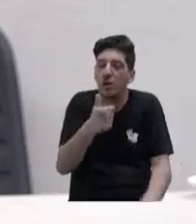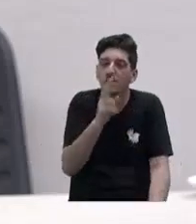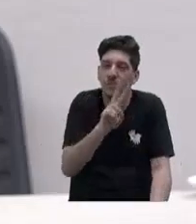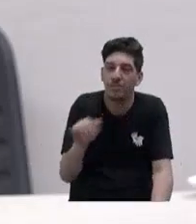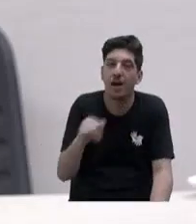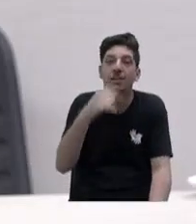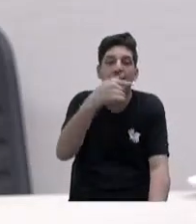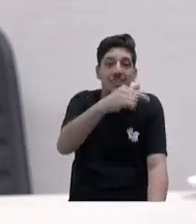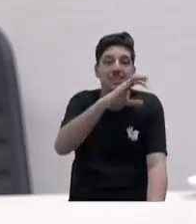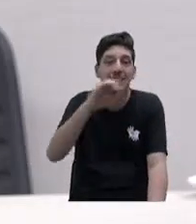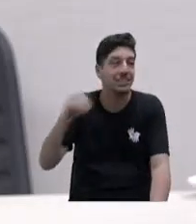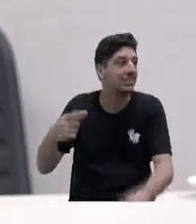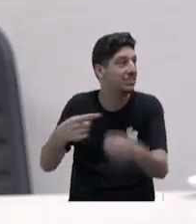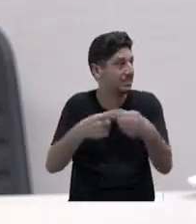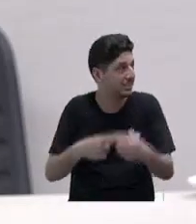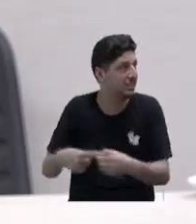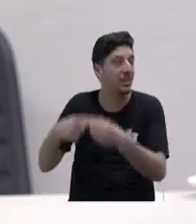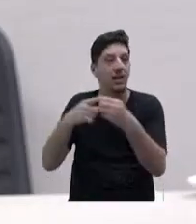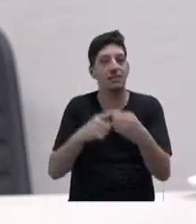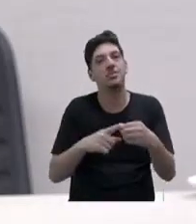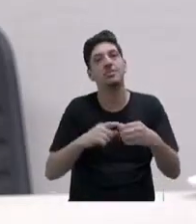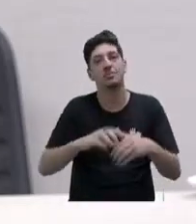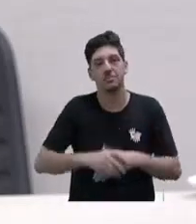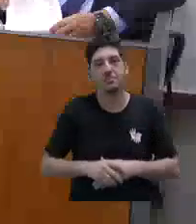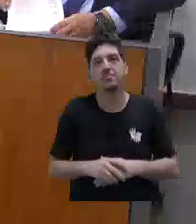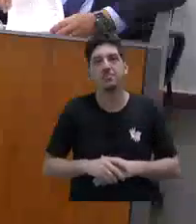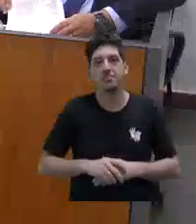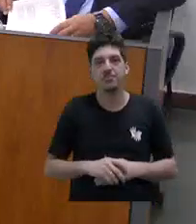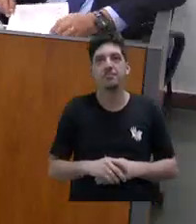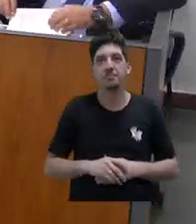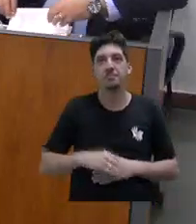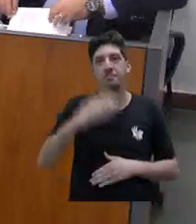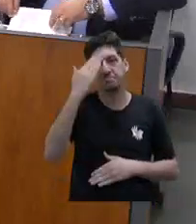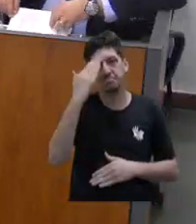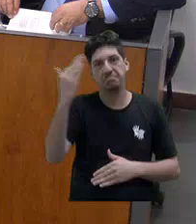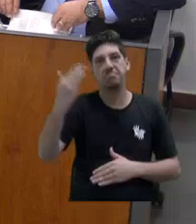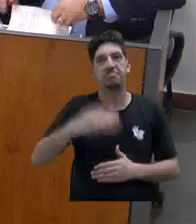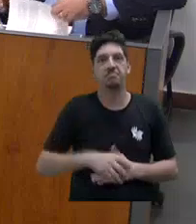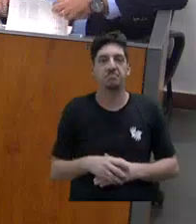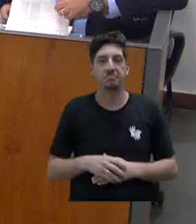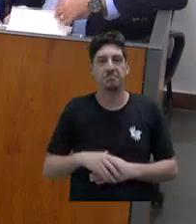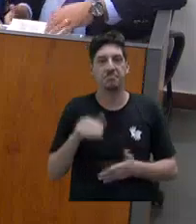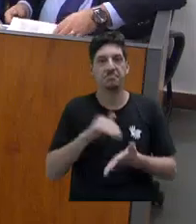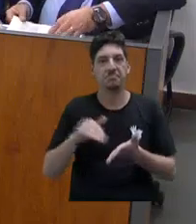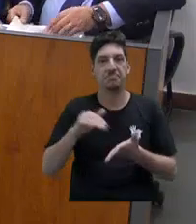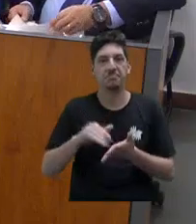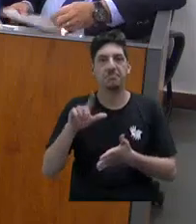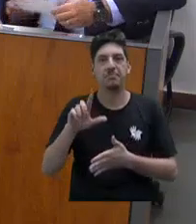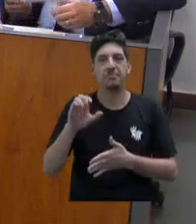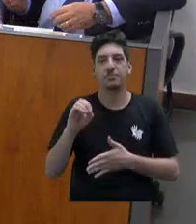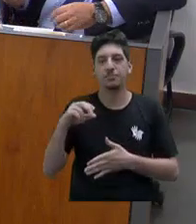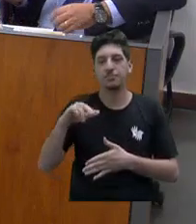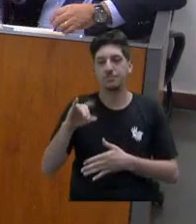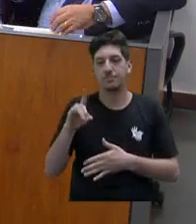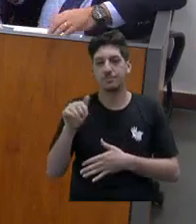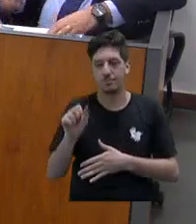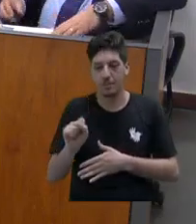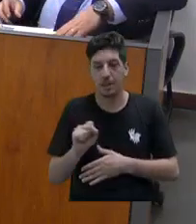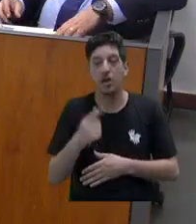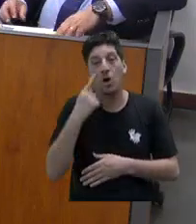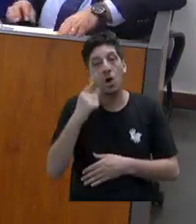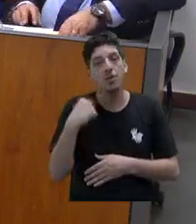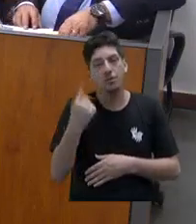se Deus quiser, nos últimos dias. Obrigado, secretário Leônidas. Secretário Leônidas, a gente está falando aqui